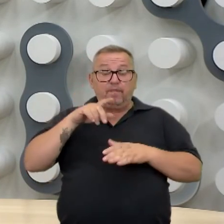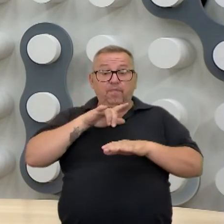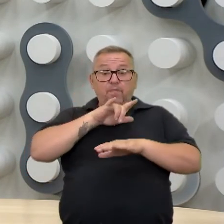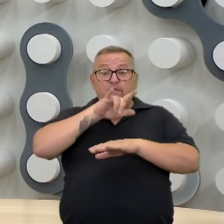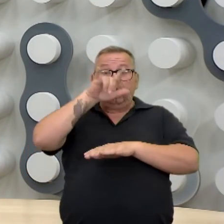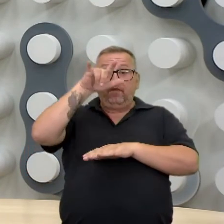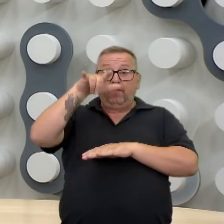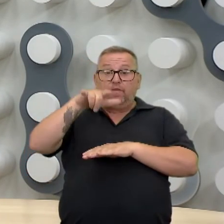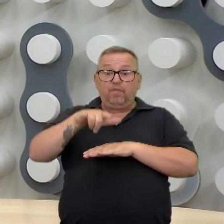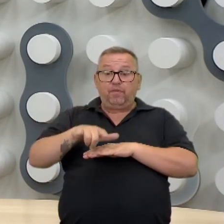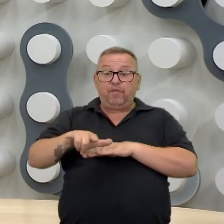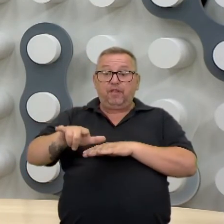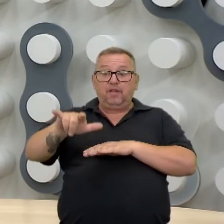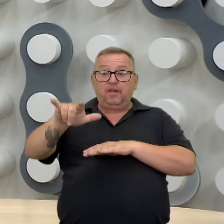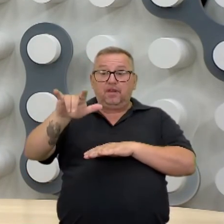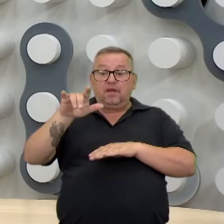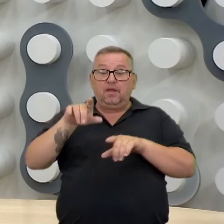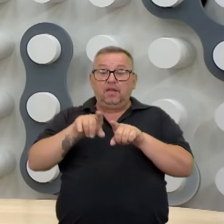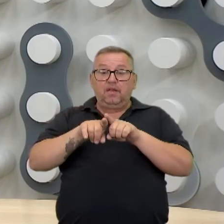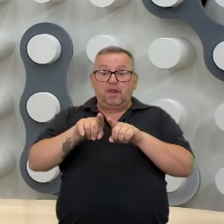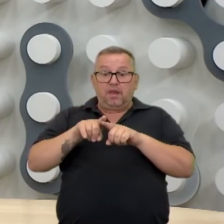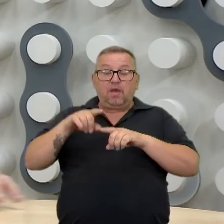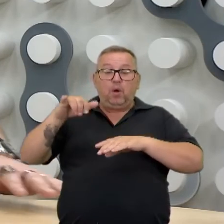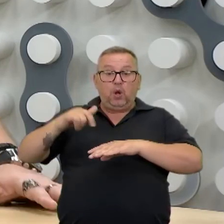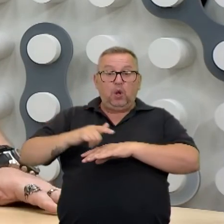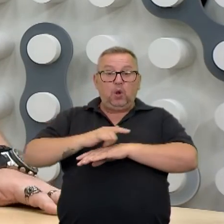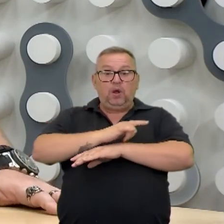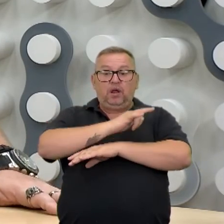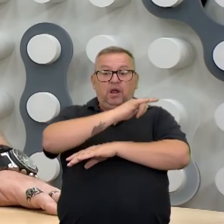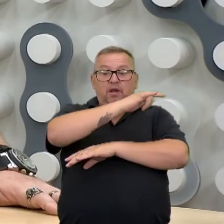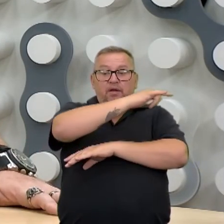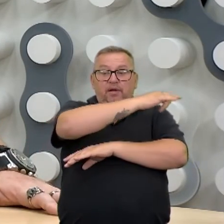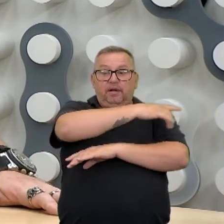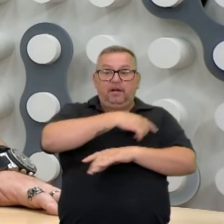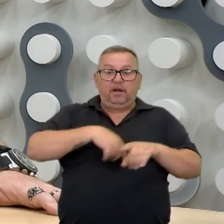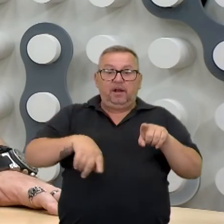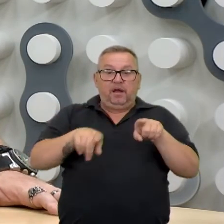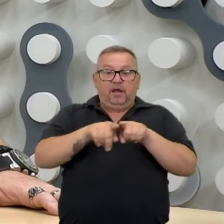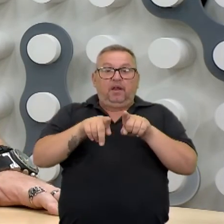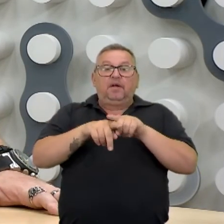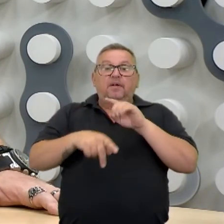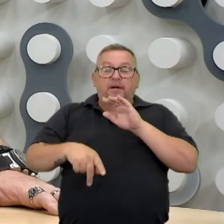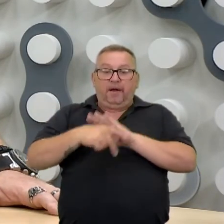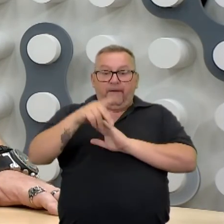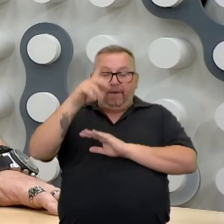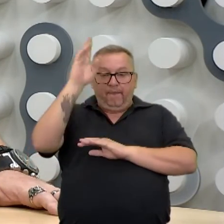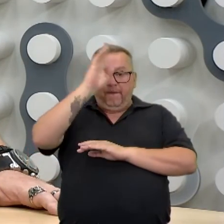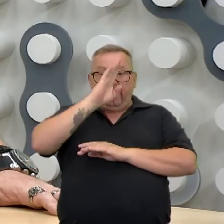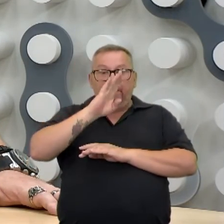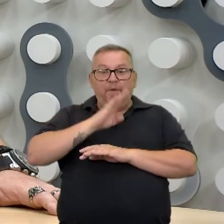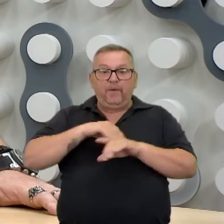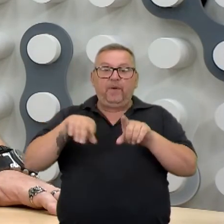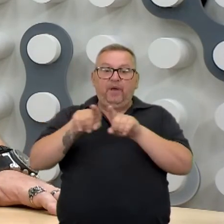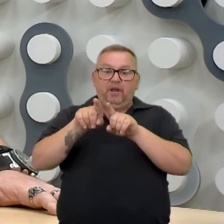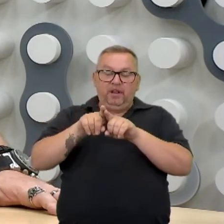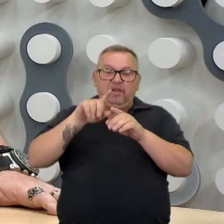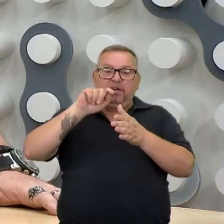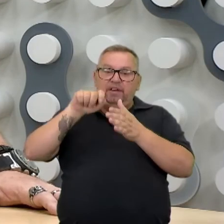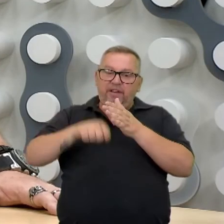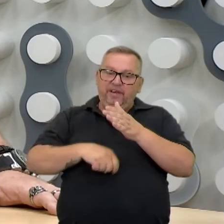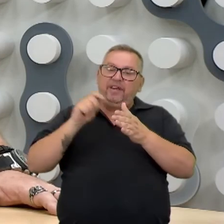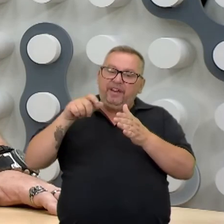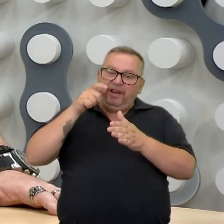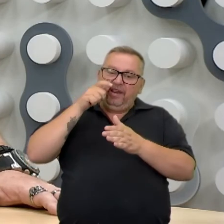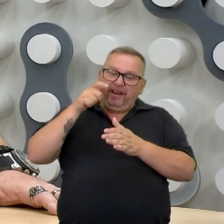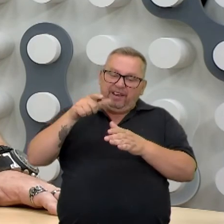estão localizados os aeroportos e aeródromos aqui do Brasil. Não, são dados oficiais, está lá na legenda e vocês podem ver